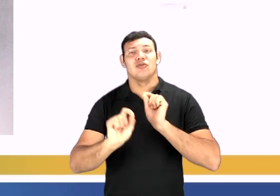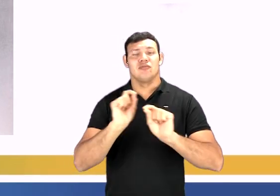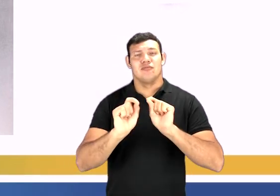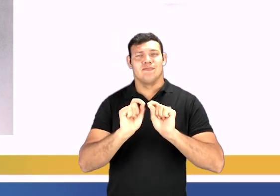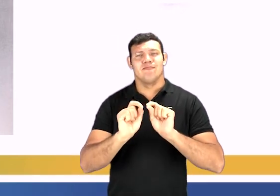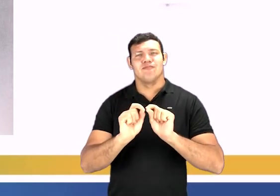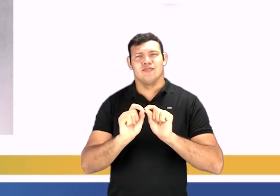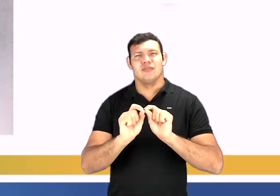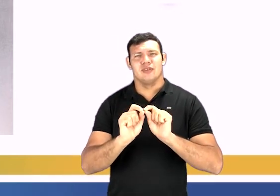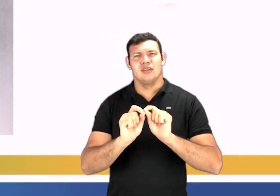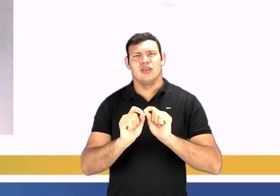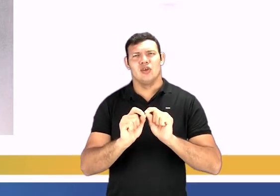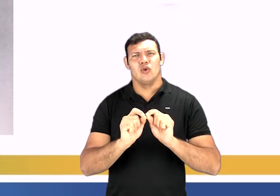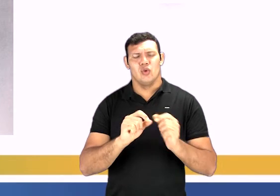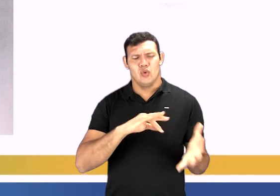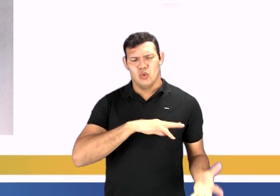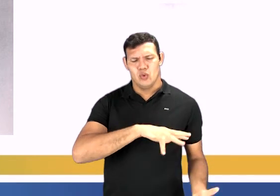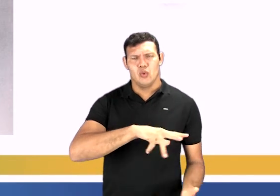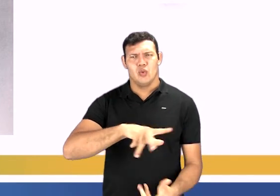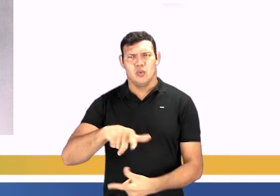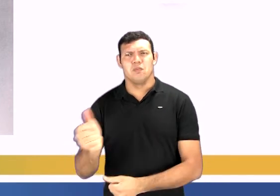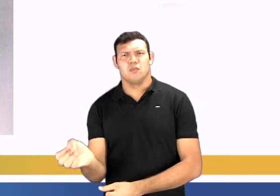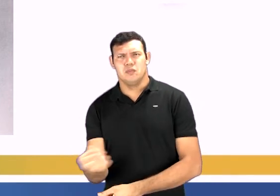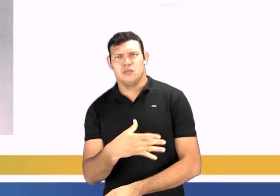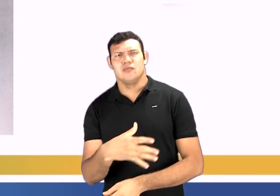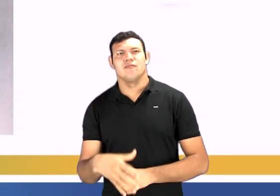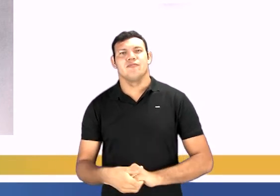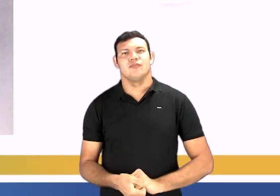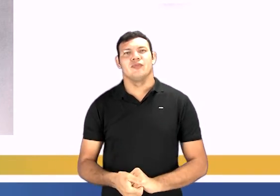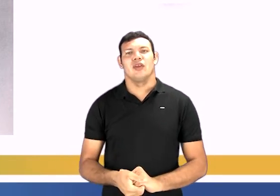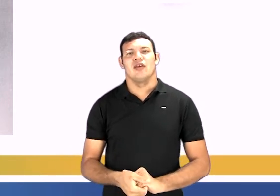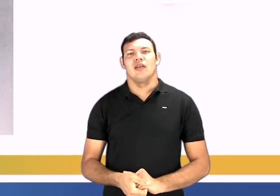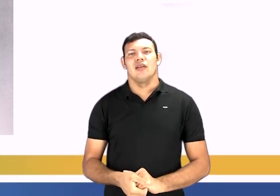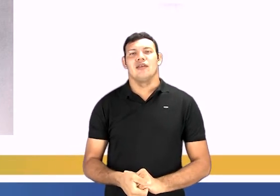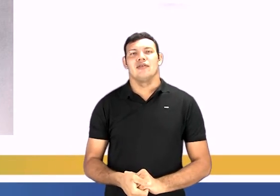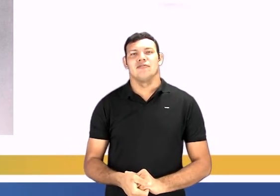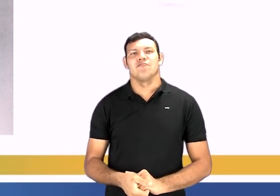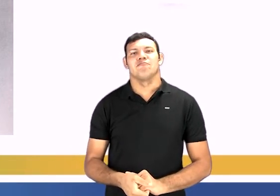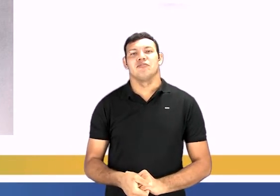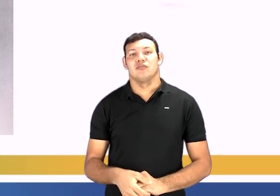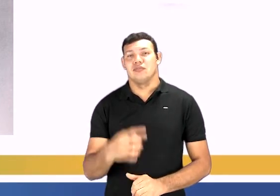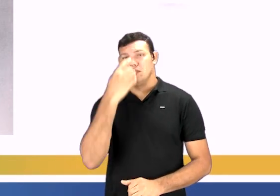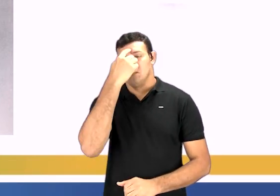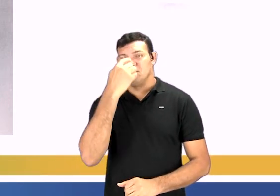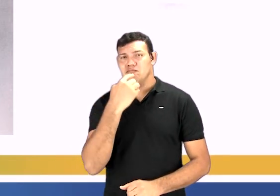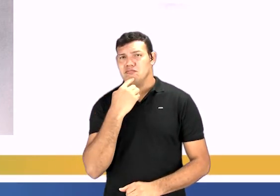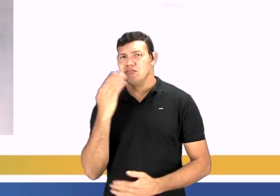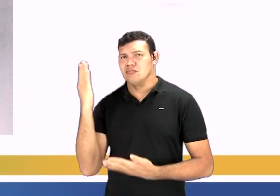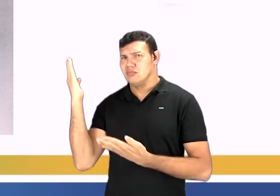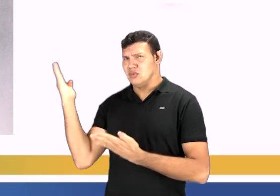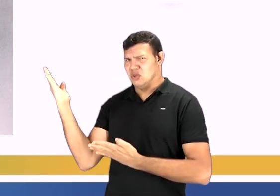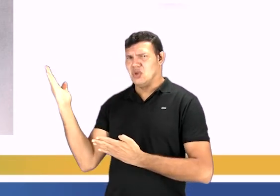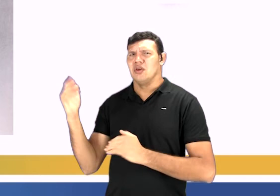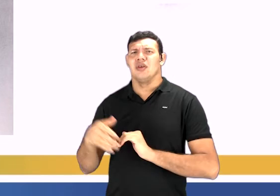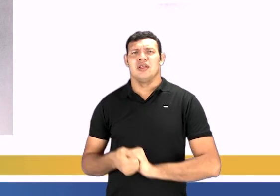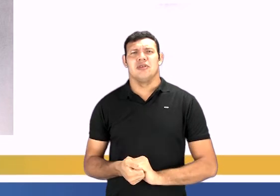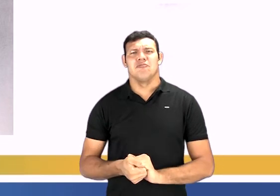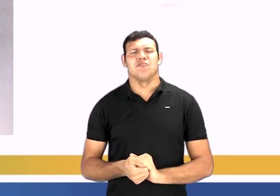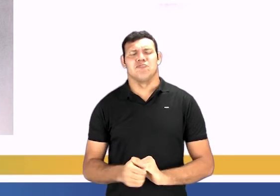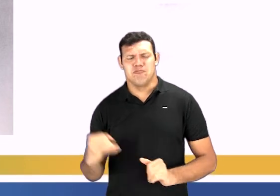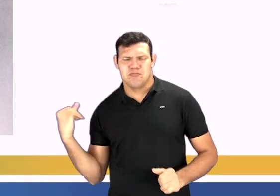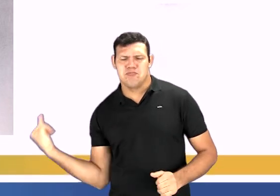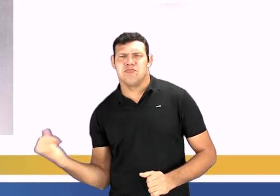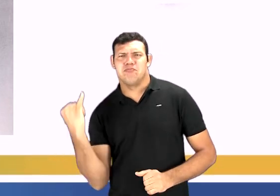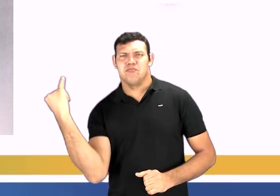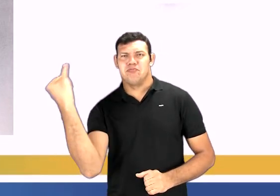Essa obra que vocês estão vendo é uma das obras mais famosas do movimento dadaísta e foi atribuído a Marcel Duchamp.